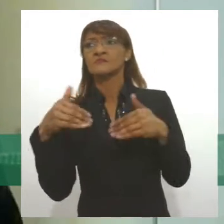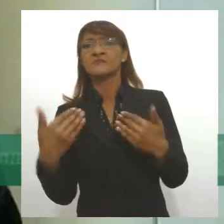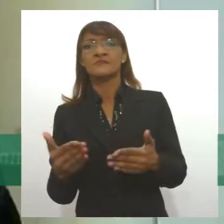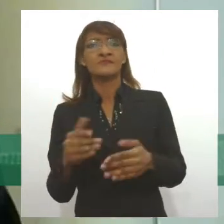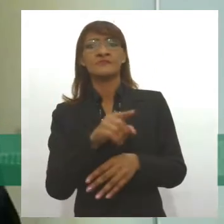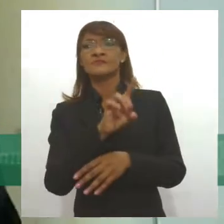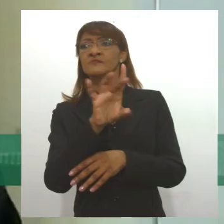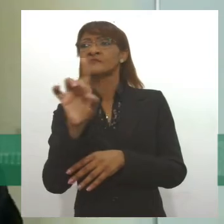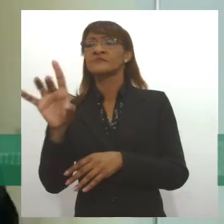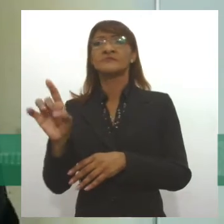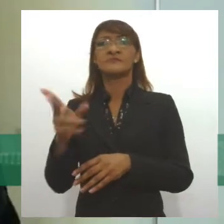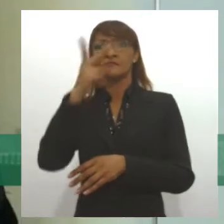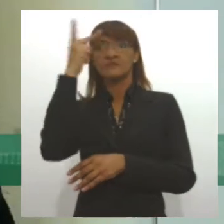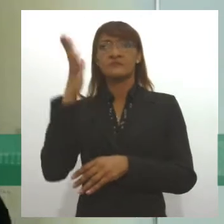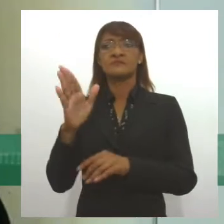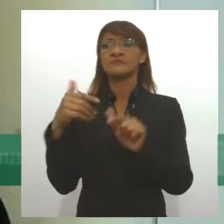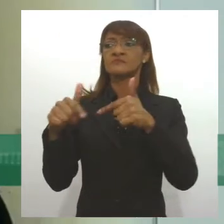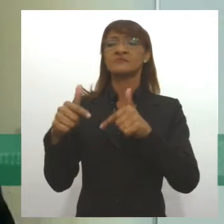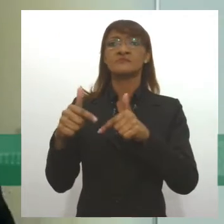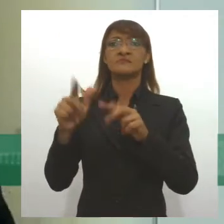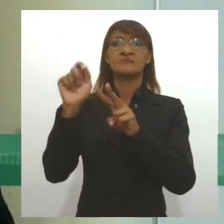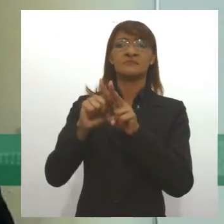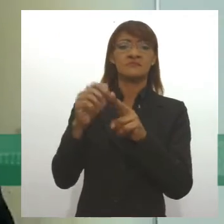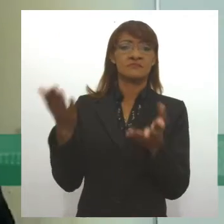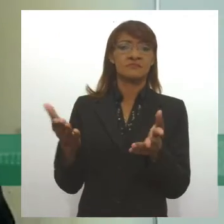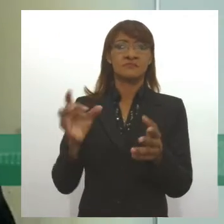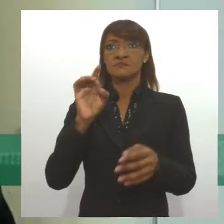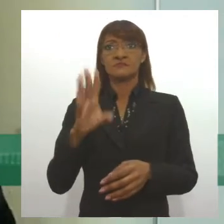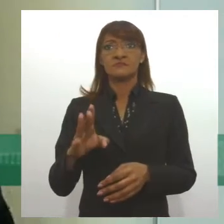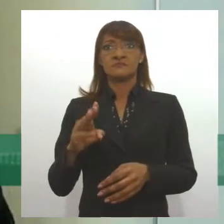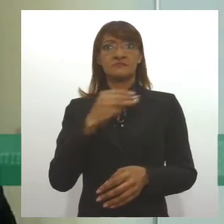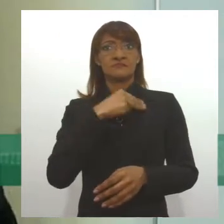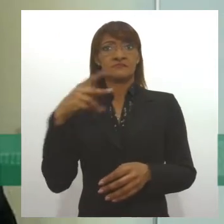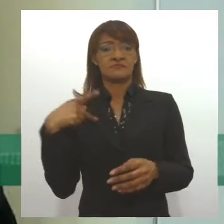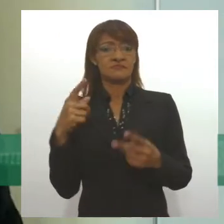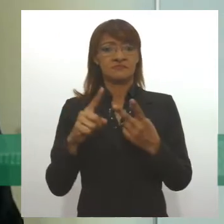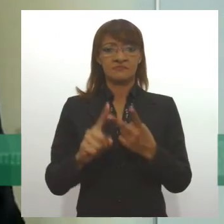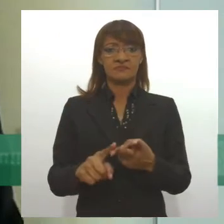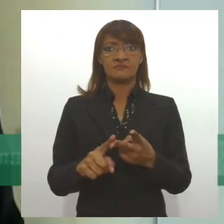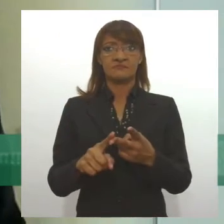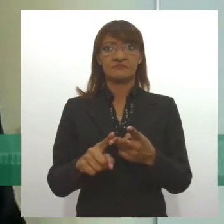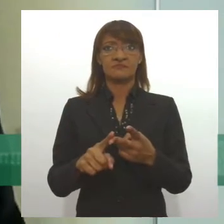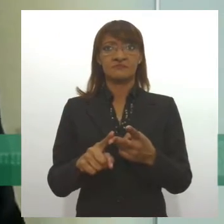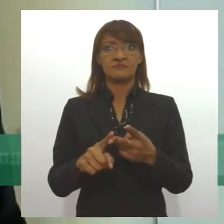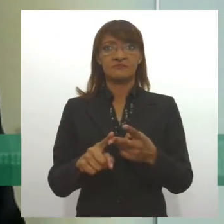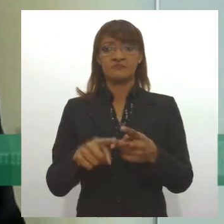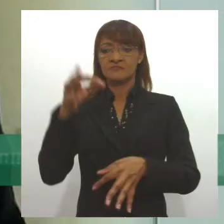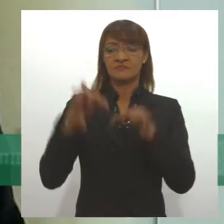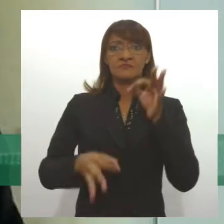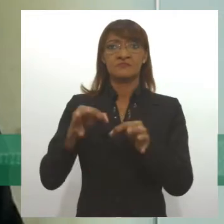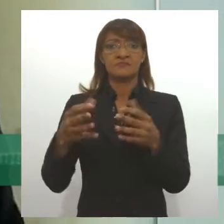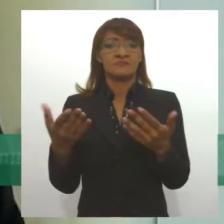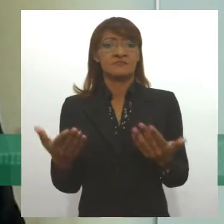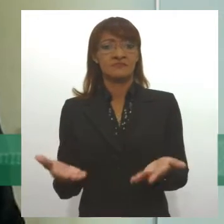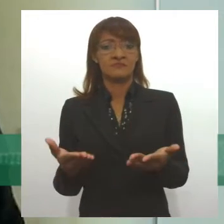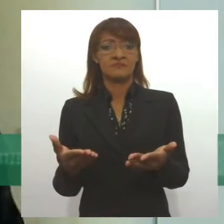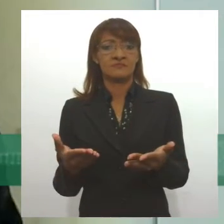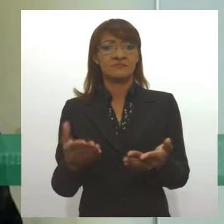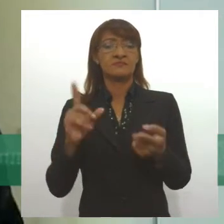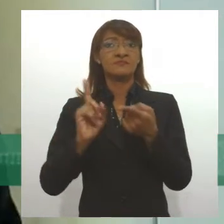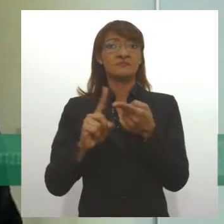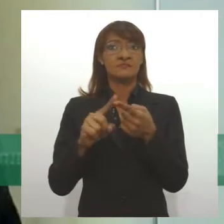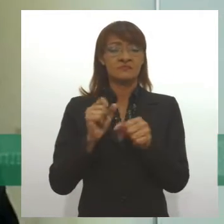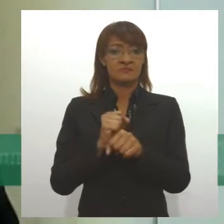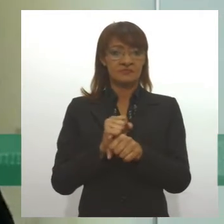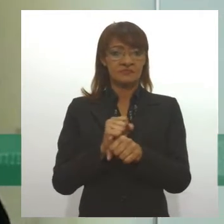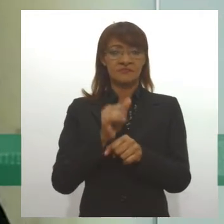tem férias de 60 dias? Só a magistratura e o Ministério Público. E mais ainda, tem férias forenses, uma